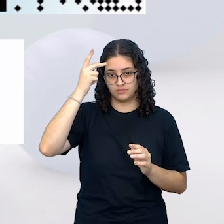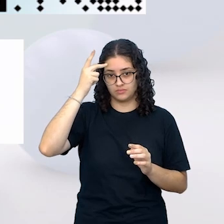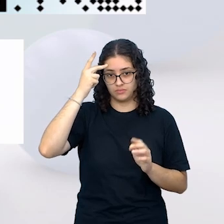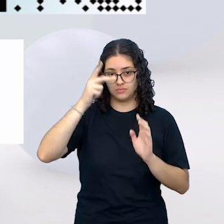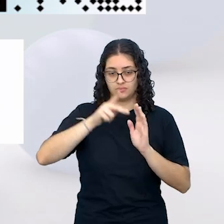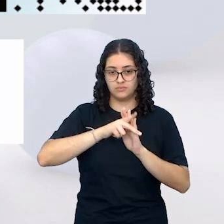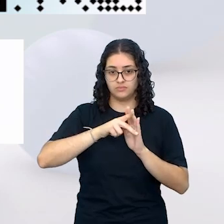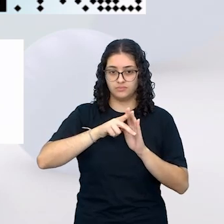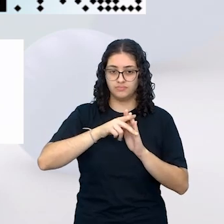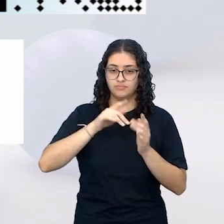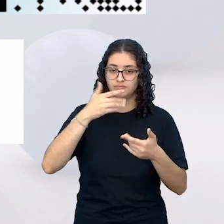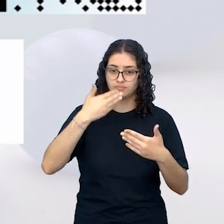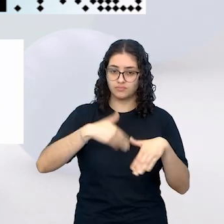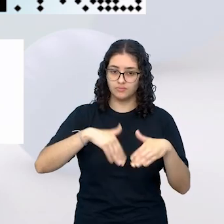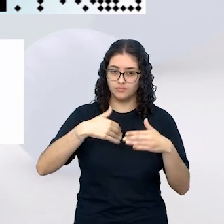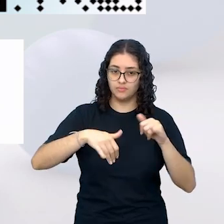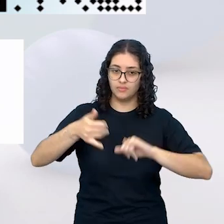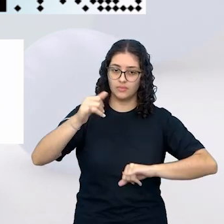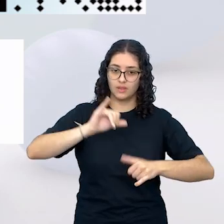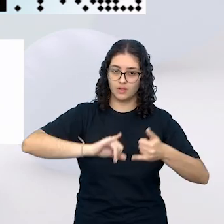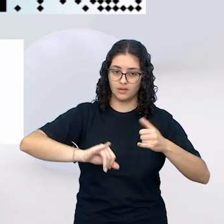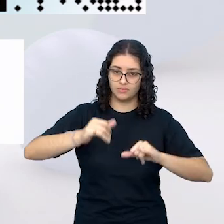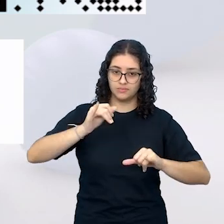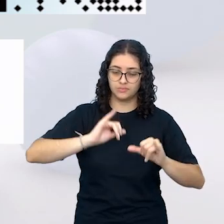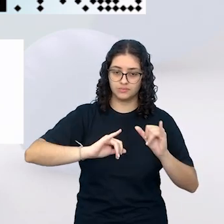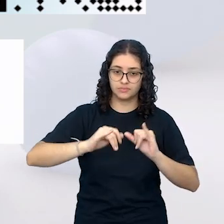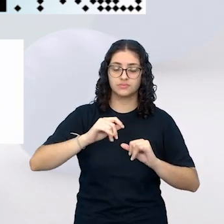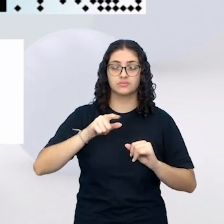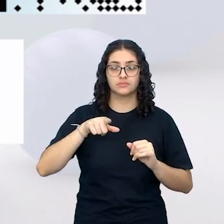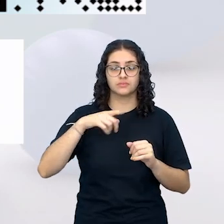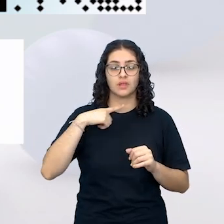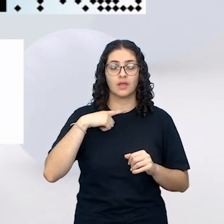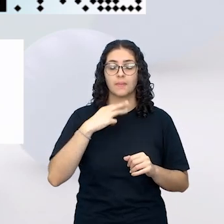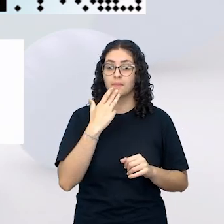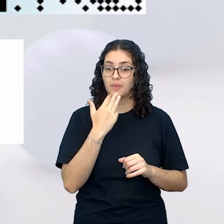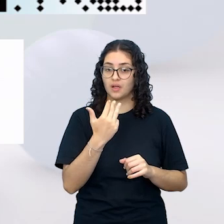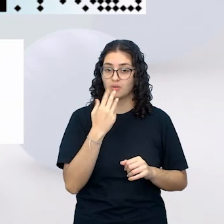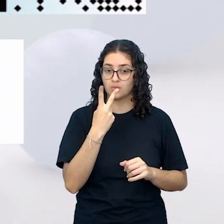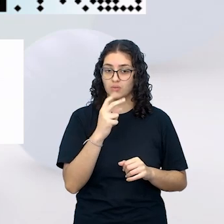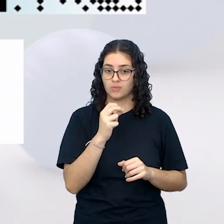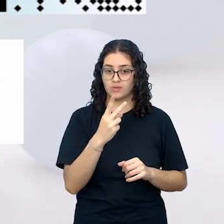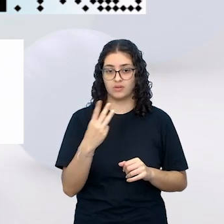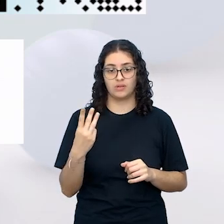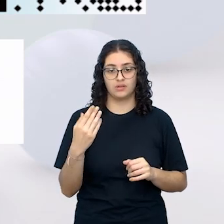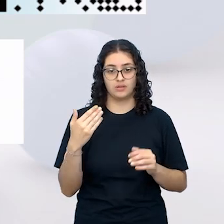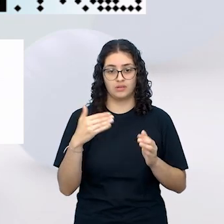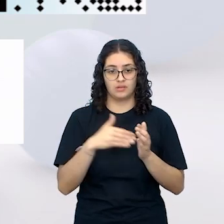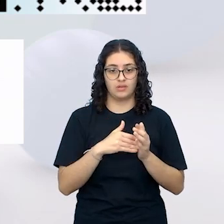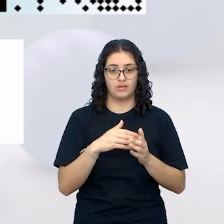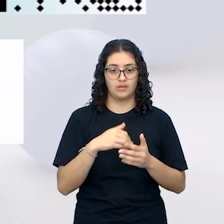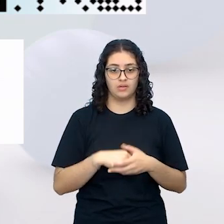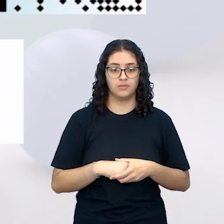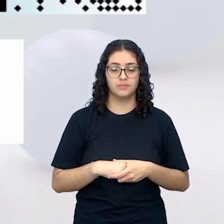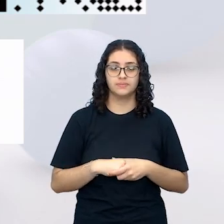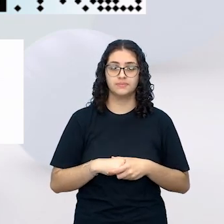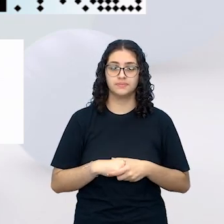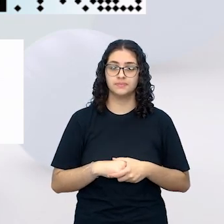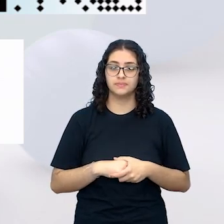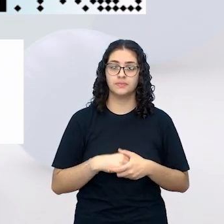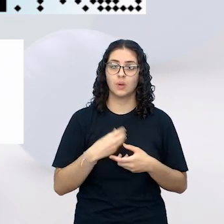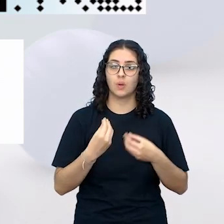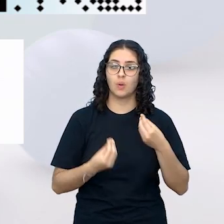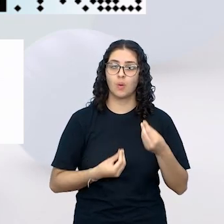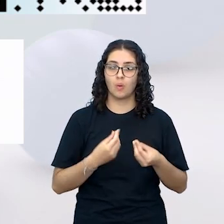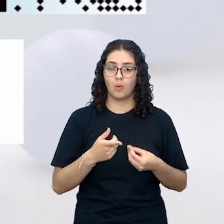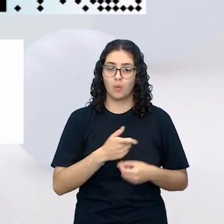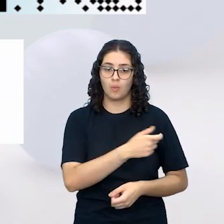vai até o dia 10 de março de 2023. E aqui tem todas as informações como o